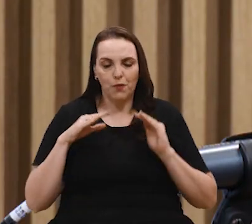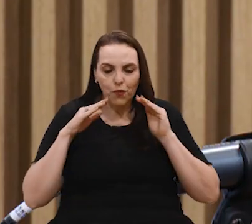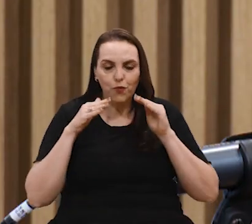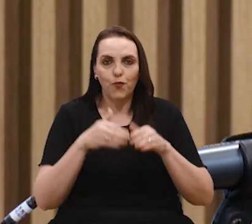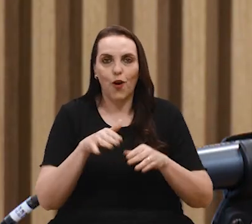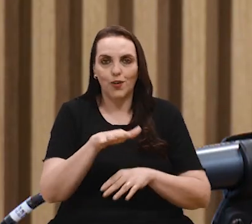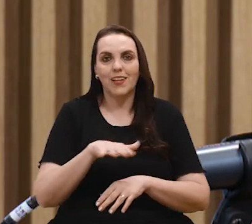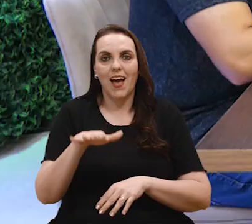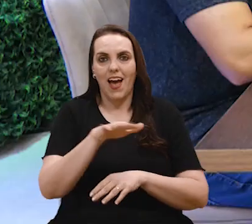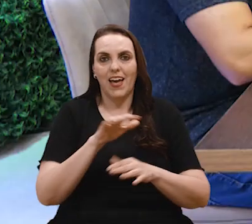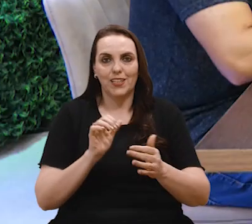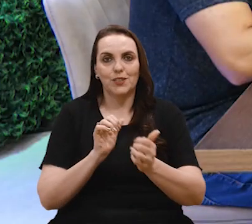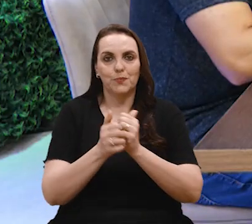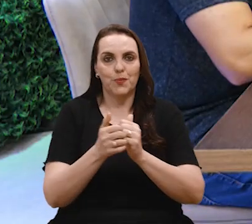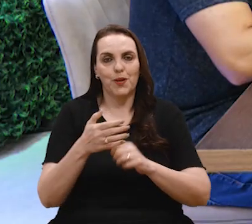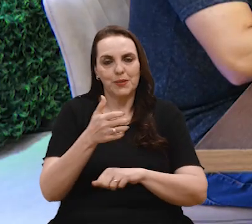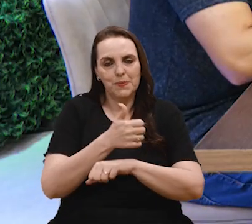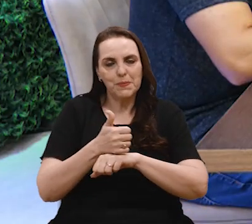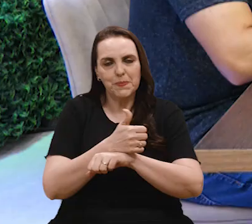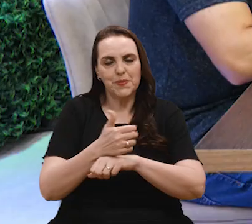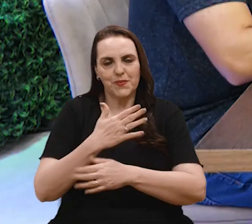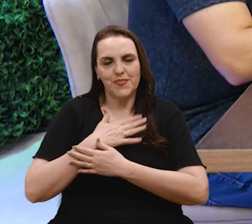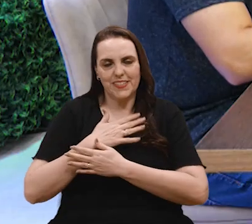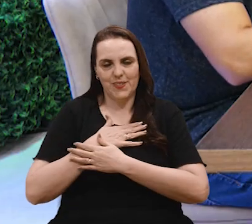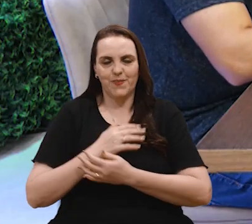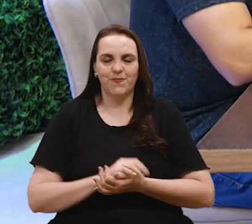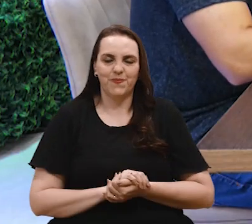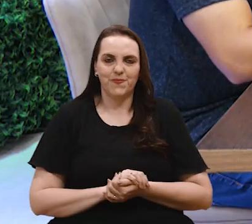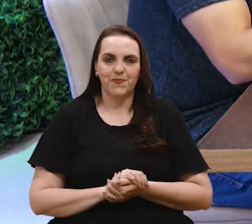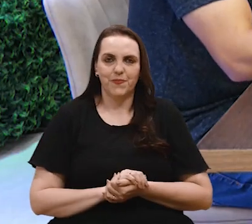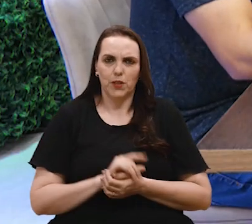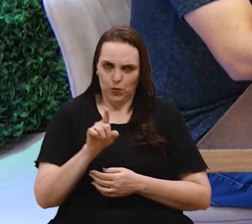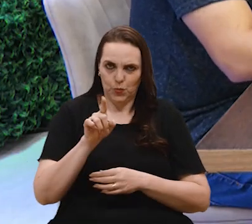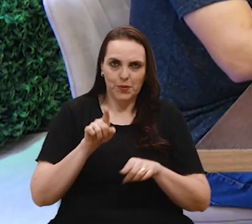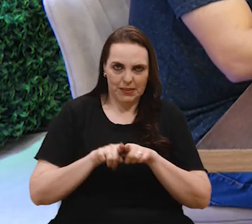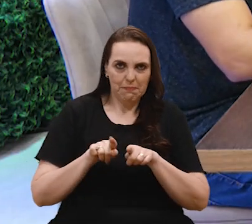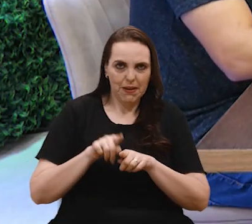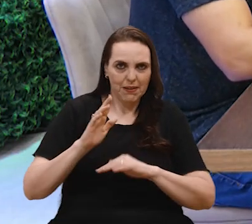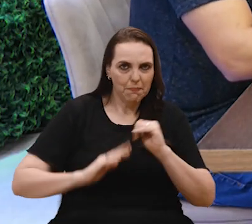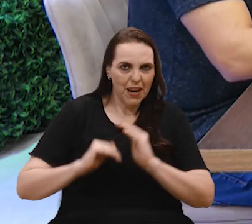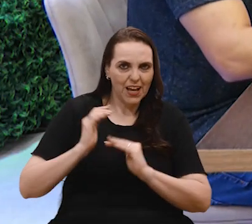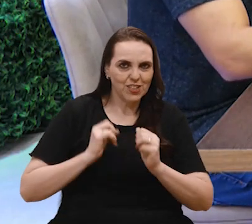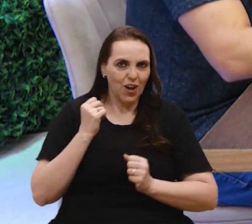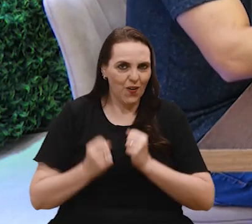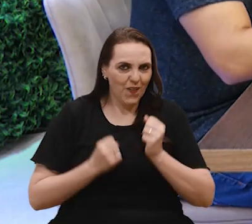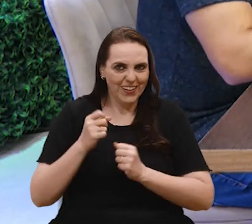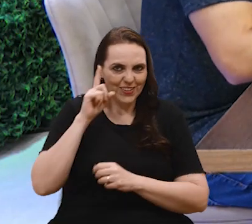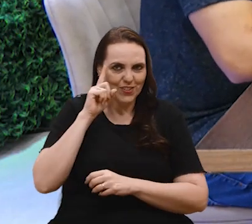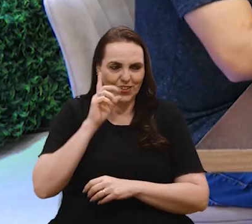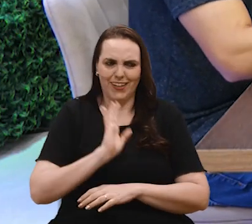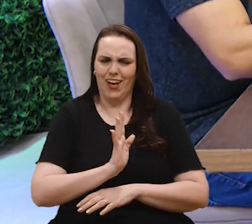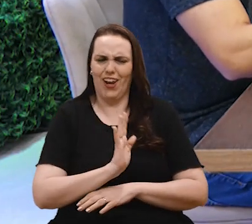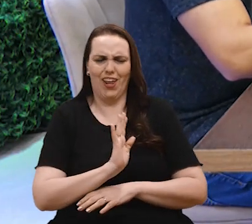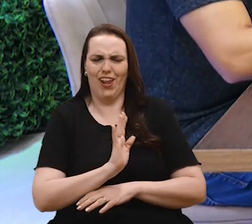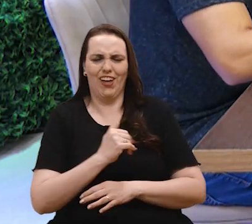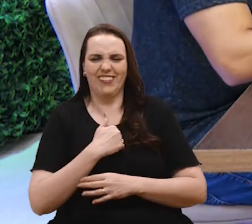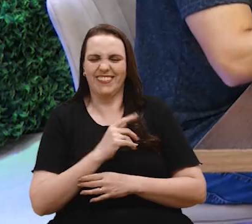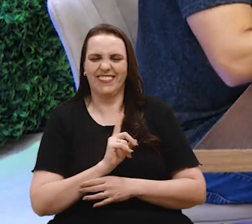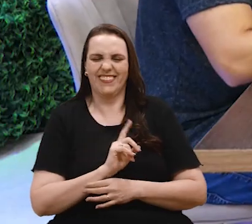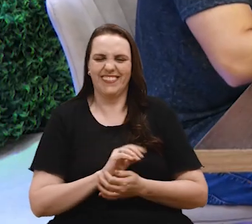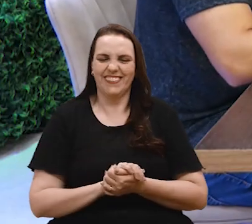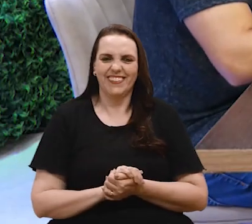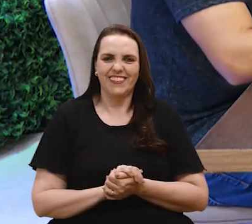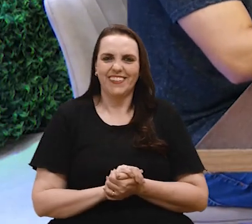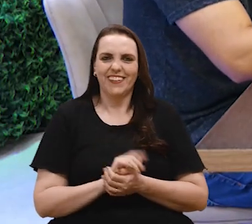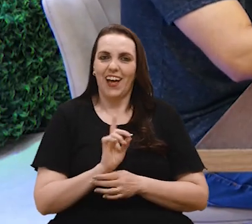a área do esporte dentro da minha profissão. E tu também pratica corridas diariamente ou só na parte da... Só